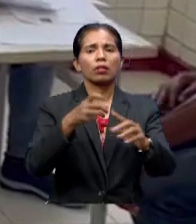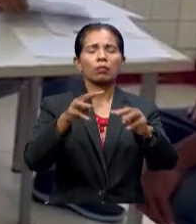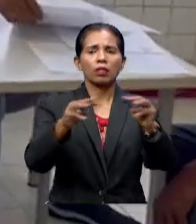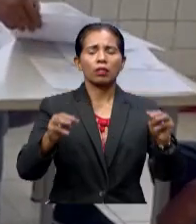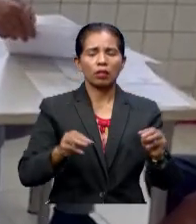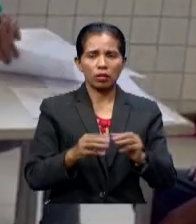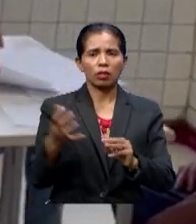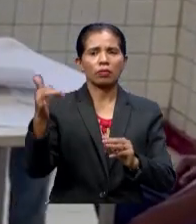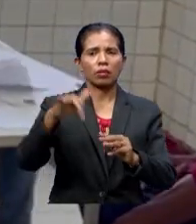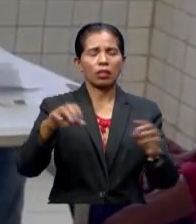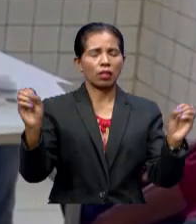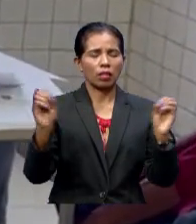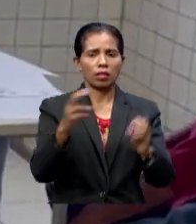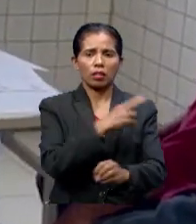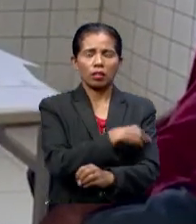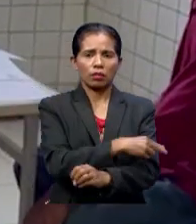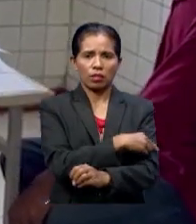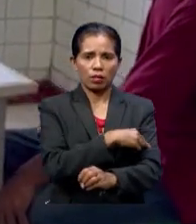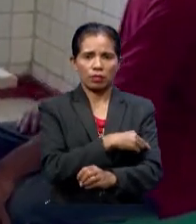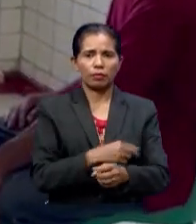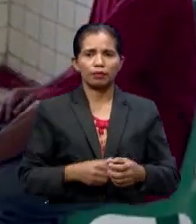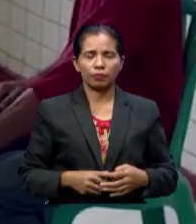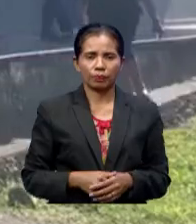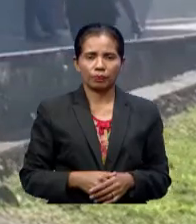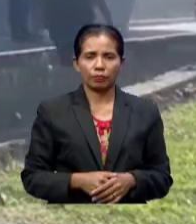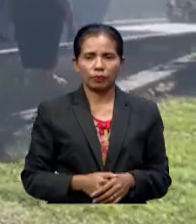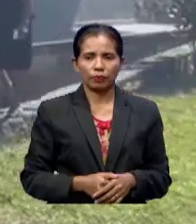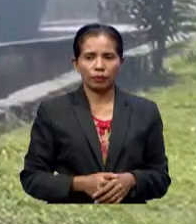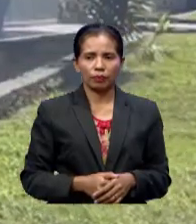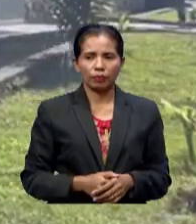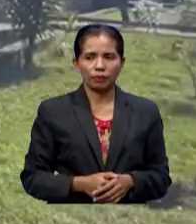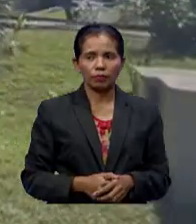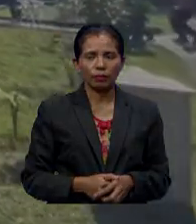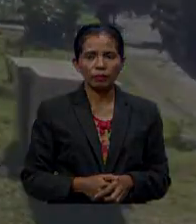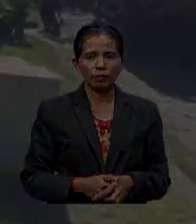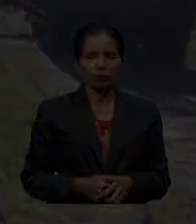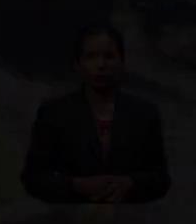município huirak nebe lai hospital referal. Santina de Jesus, Lamberto da Silva, Gemen.